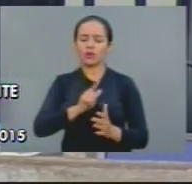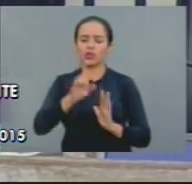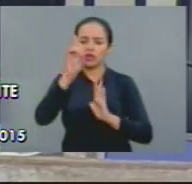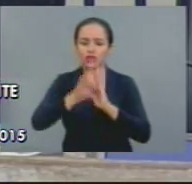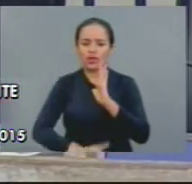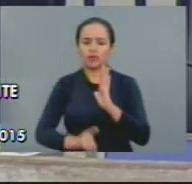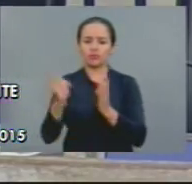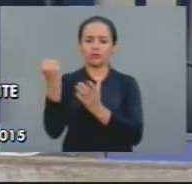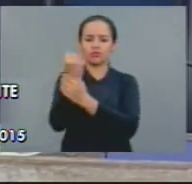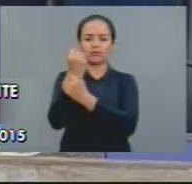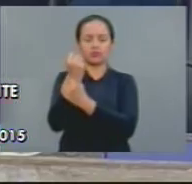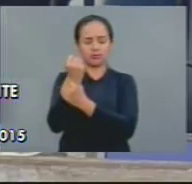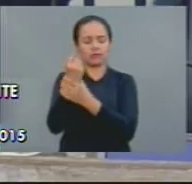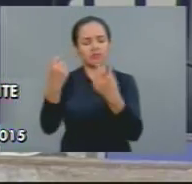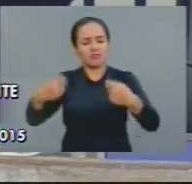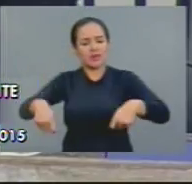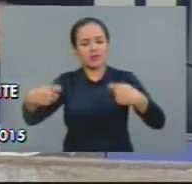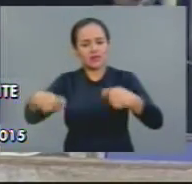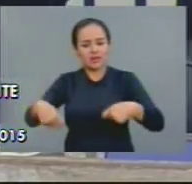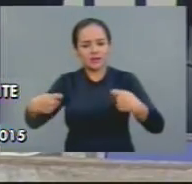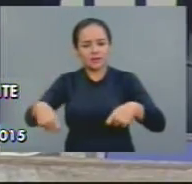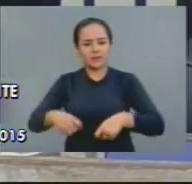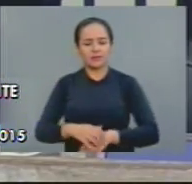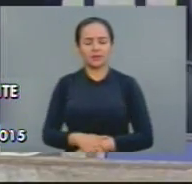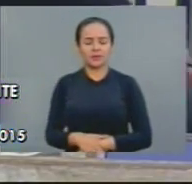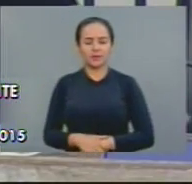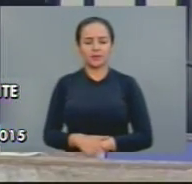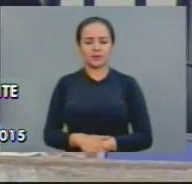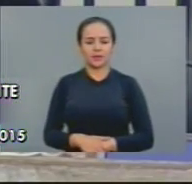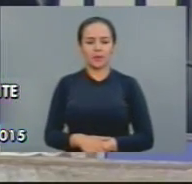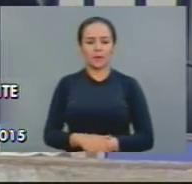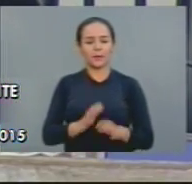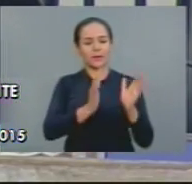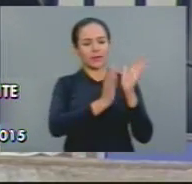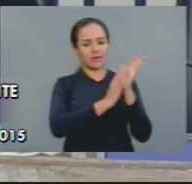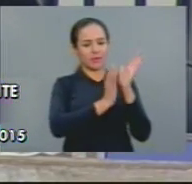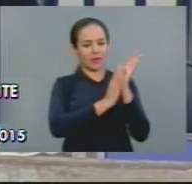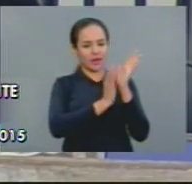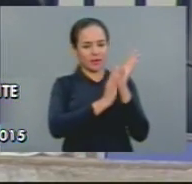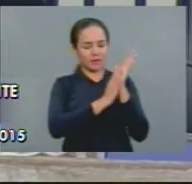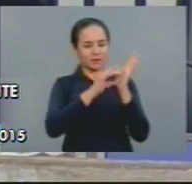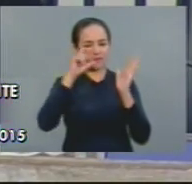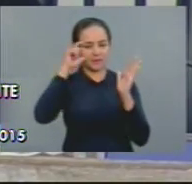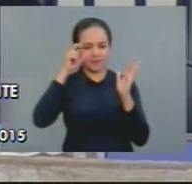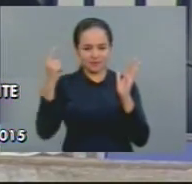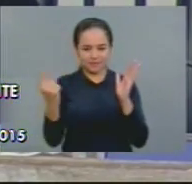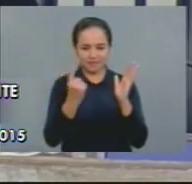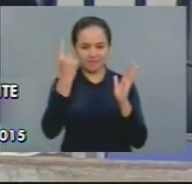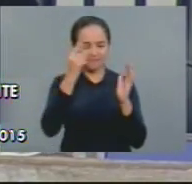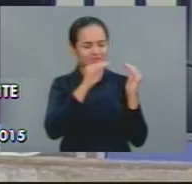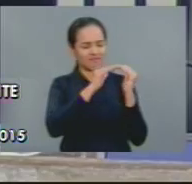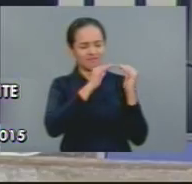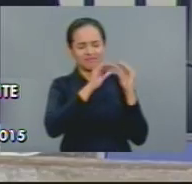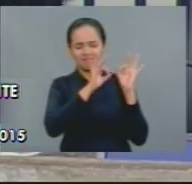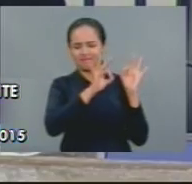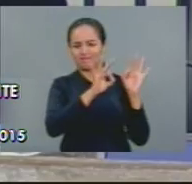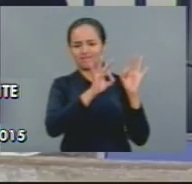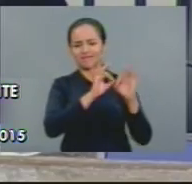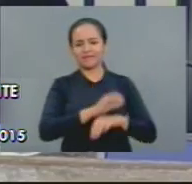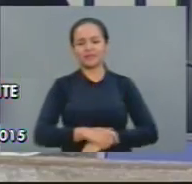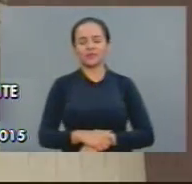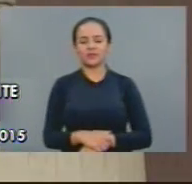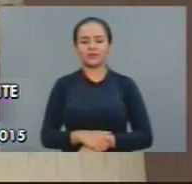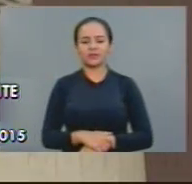depende muito desses alunos e principalmente do parte do governo do Estado. Parabéns a Vossa Excelência, me associo integralmente a Vossa Excelência. Eu